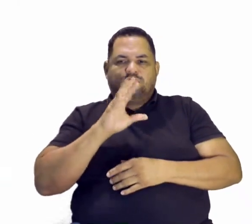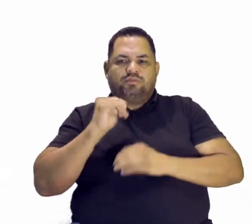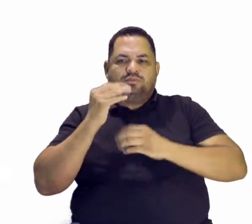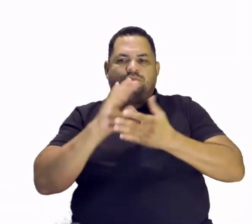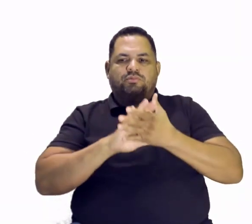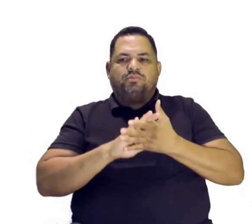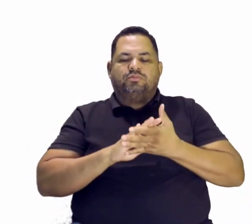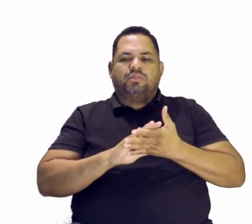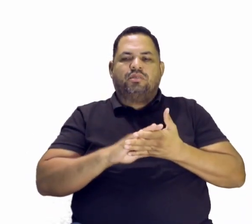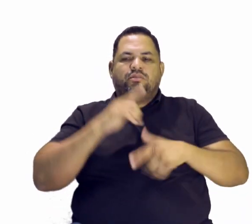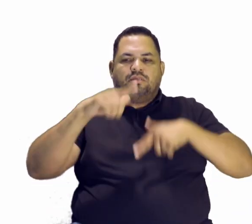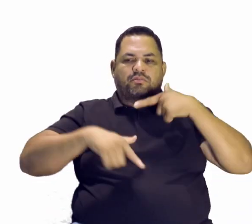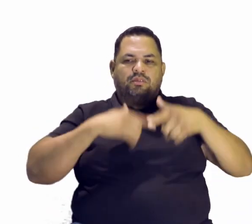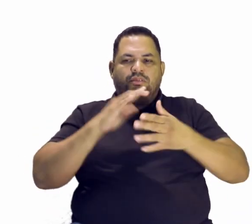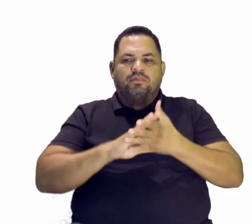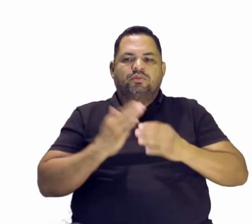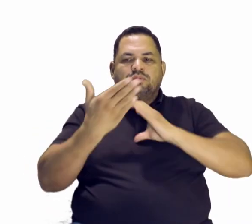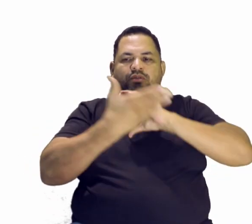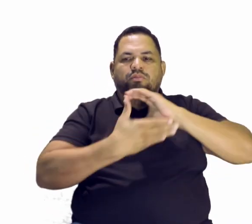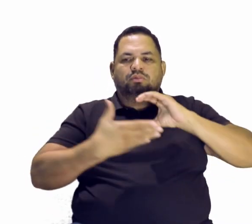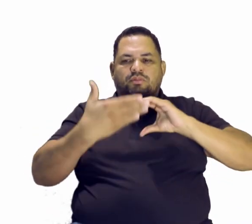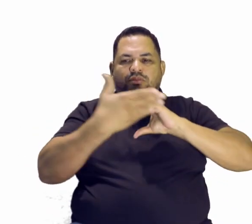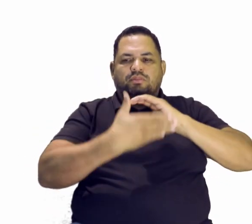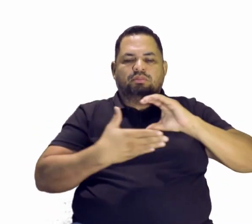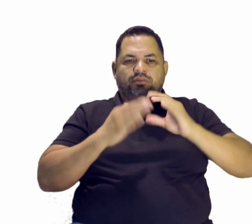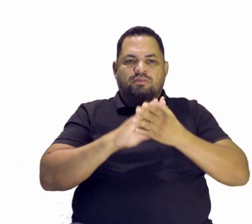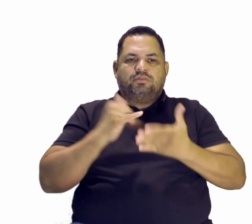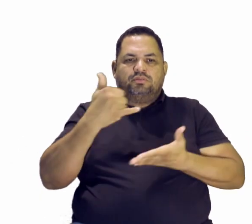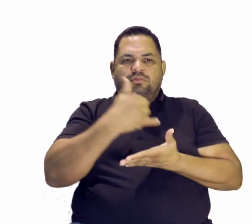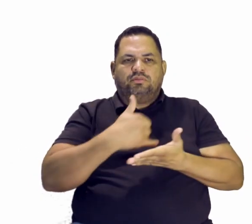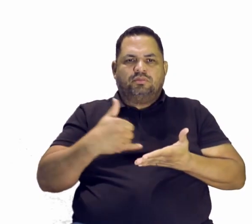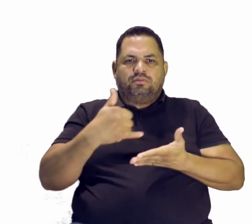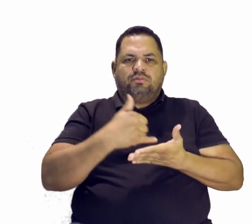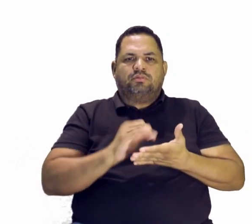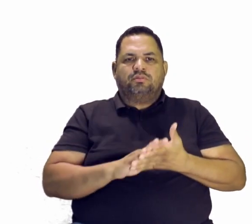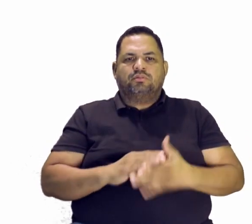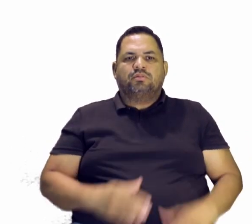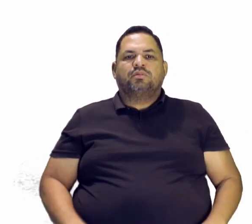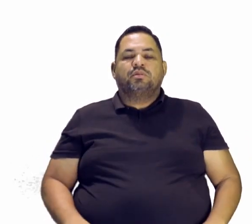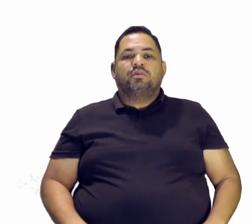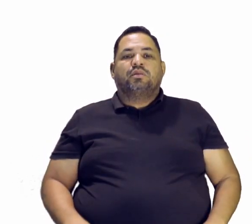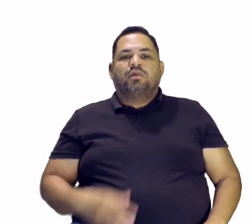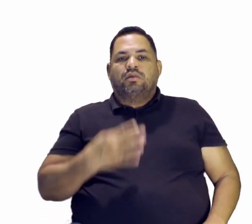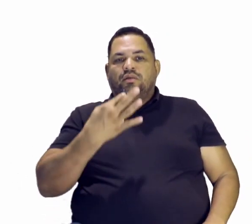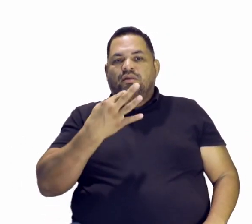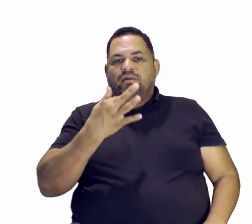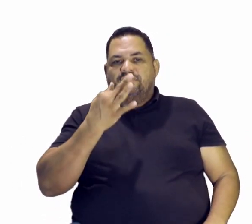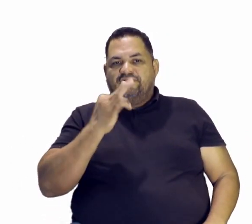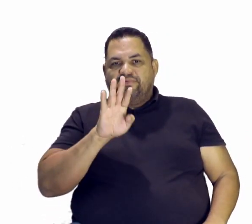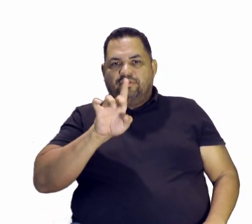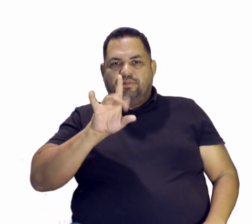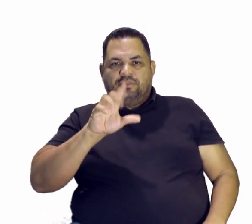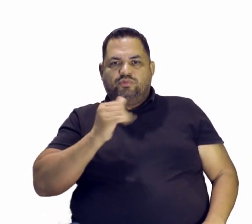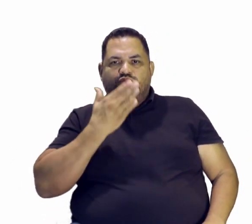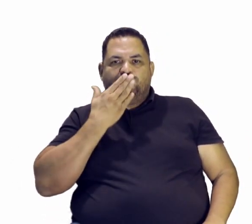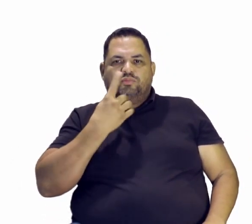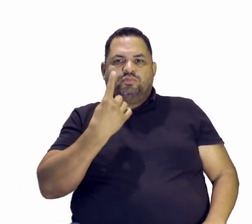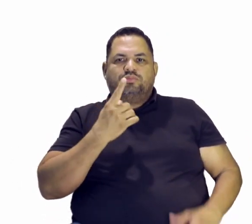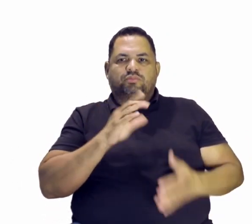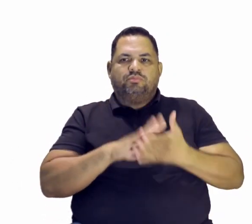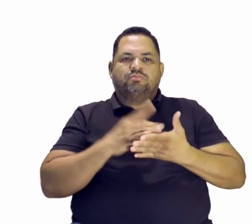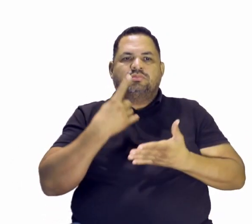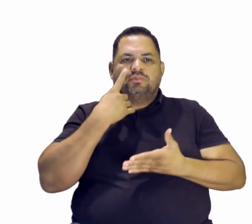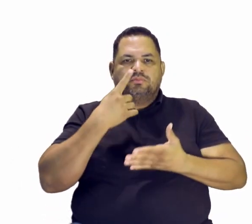gorduras, ok? Interessante você observar que as fibras do tipo 1 são recrutadas de forma predominante em desempenho